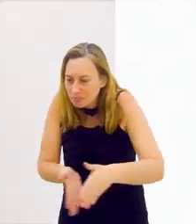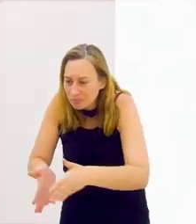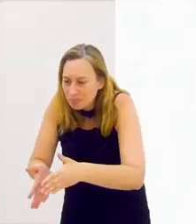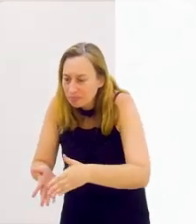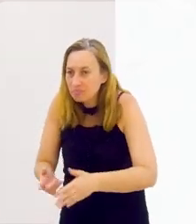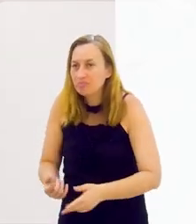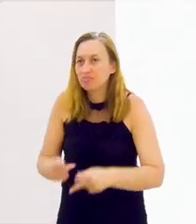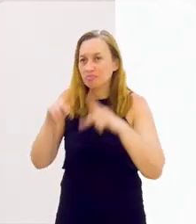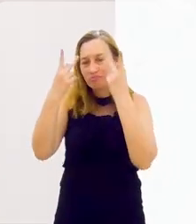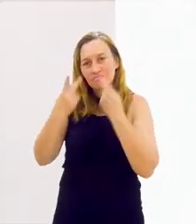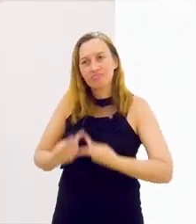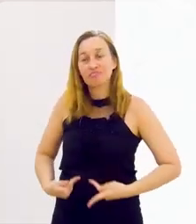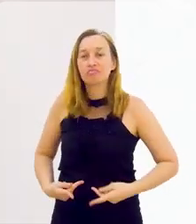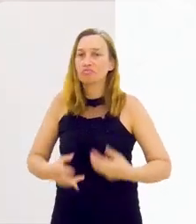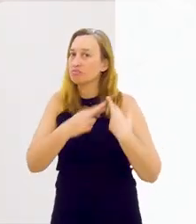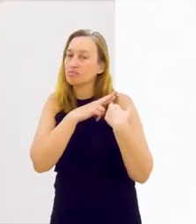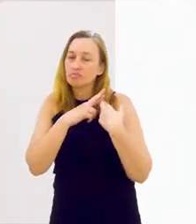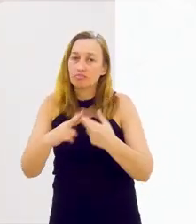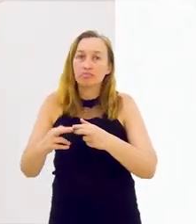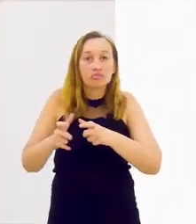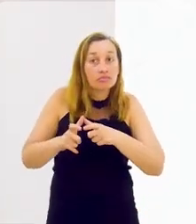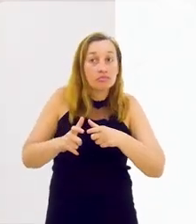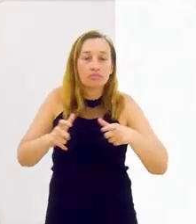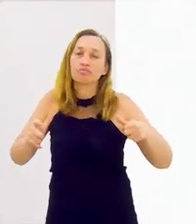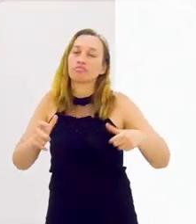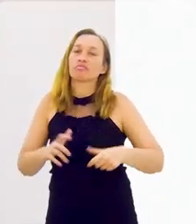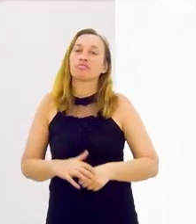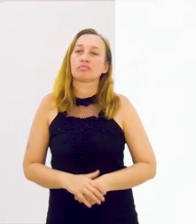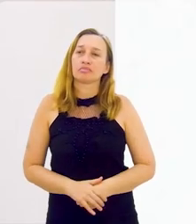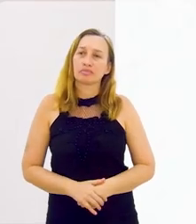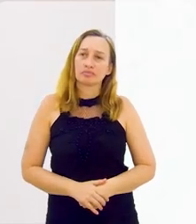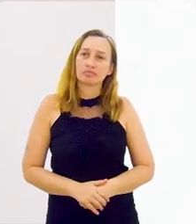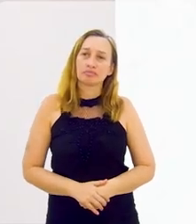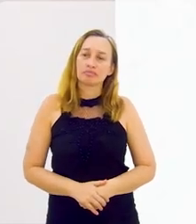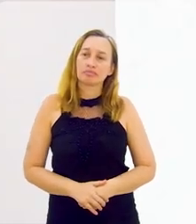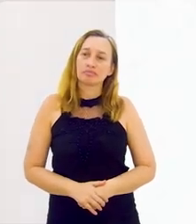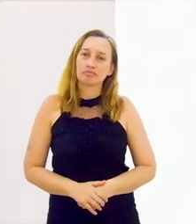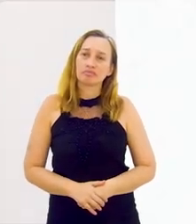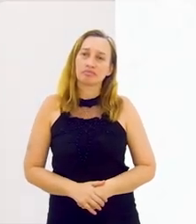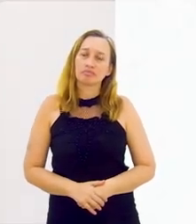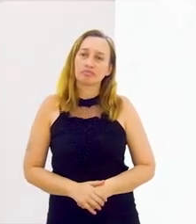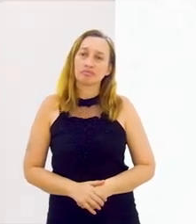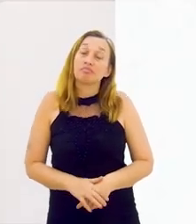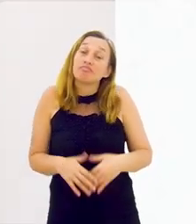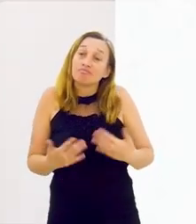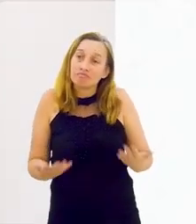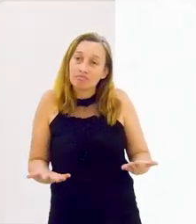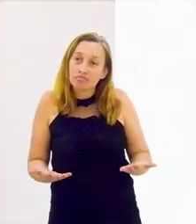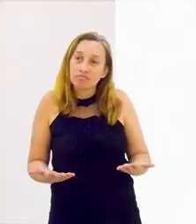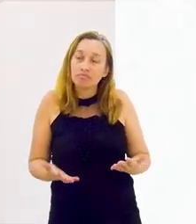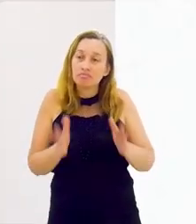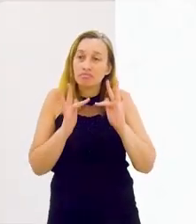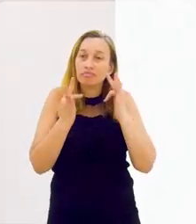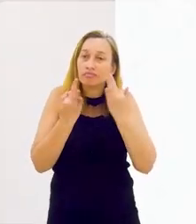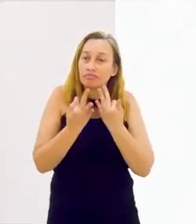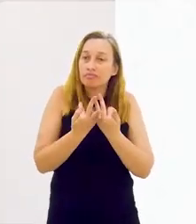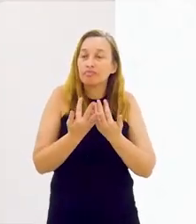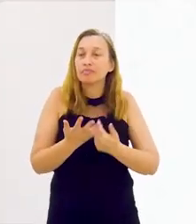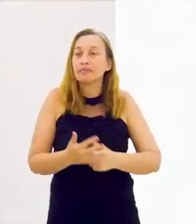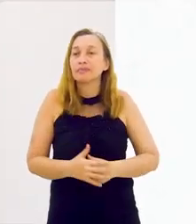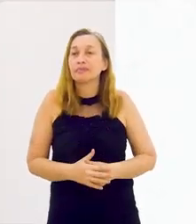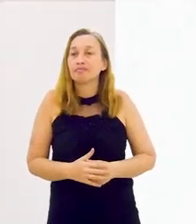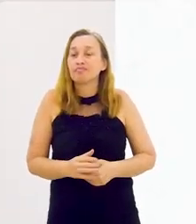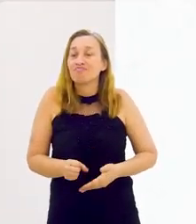preparar o caminho para um ser humano, isso é de uma responsabilidade absurda. Então,